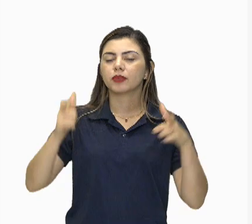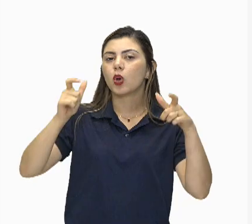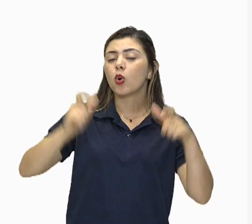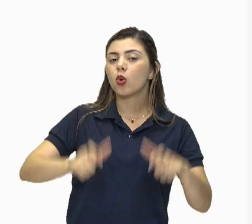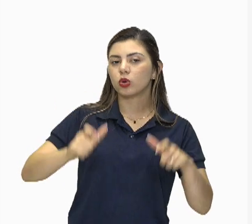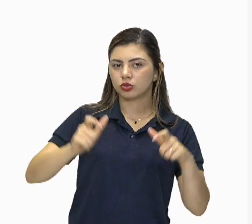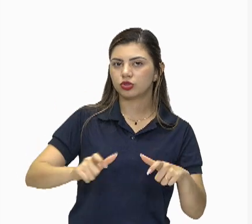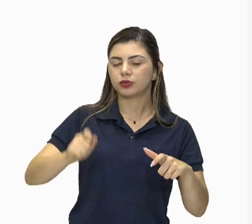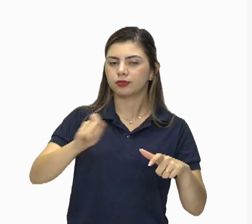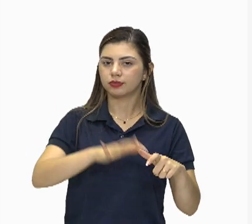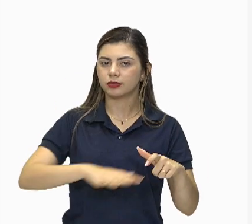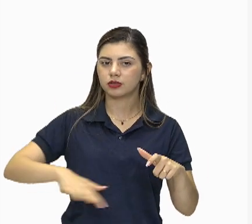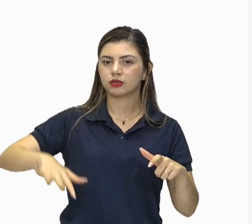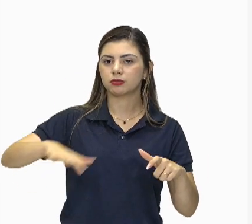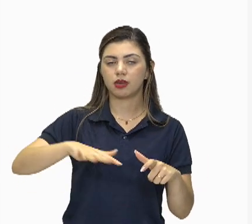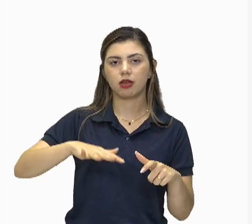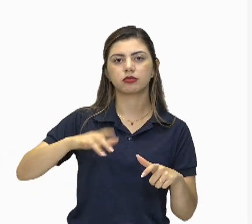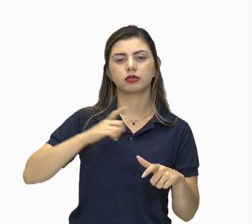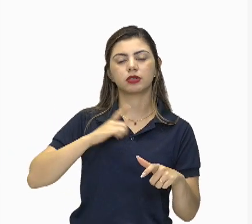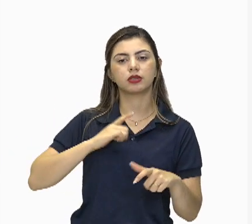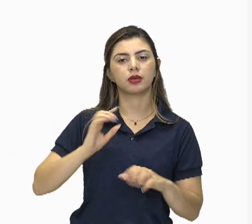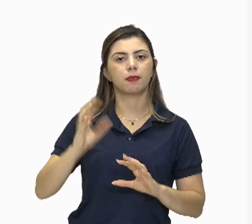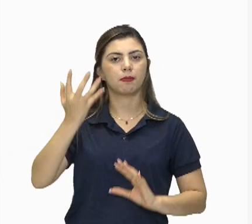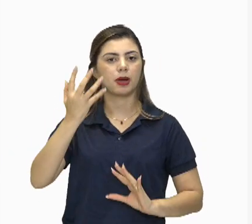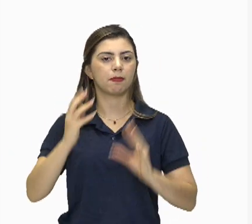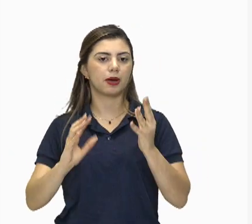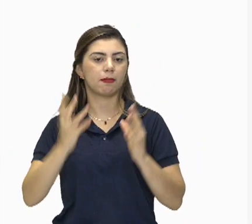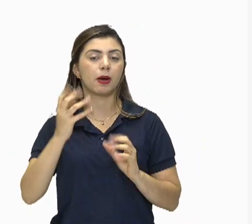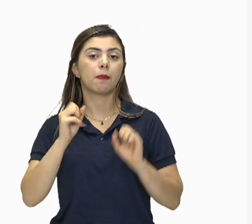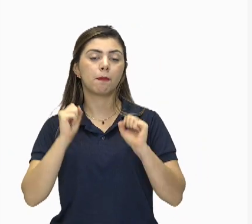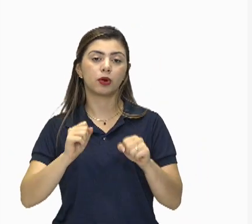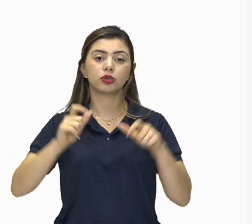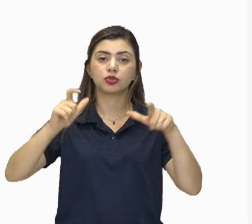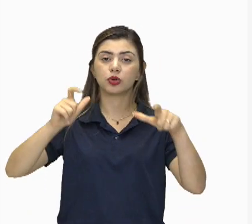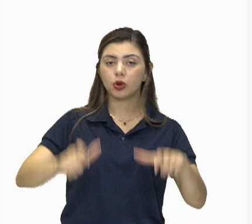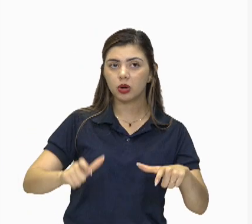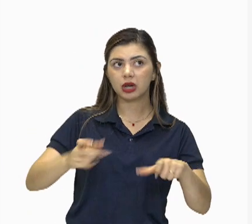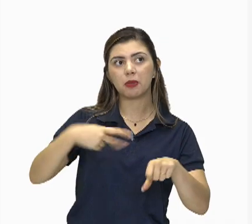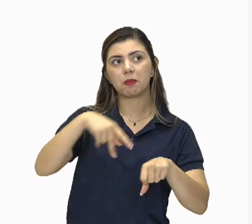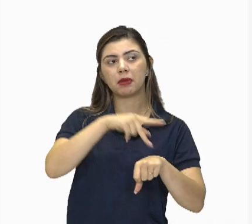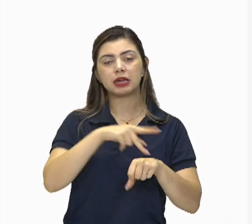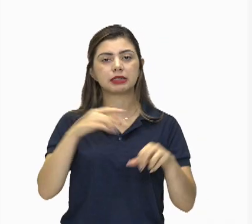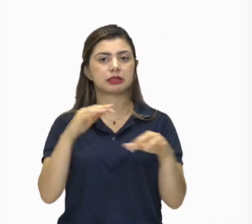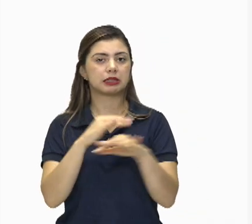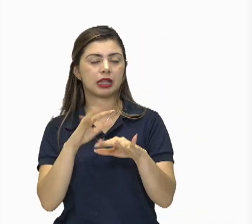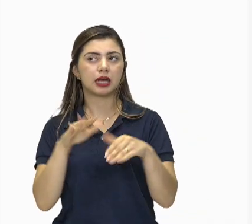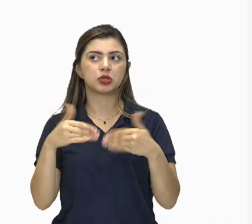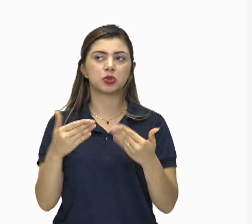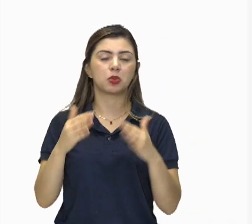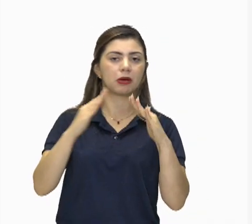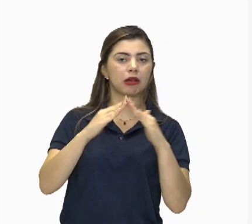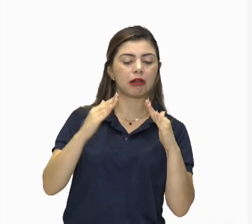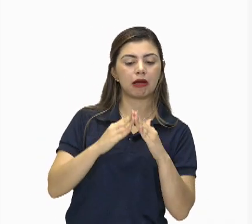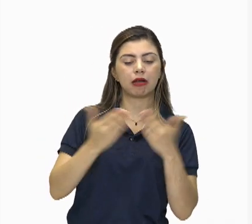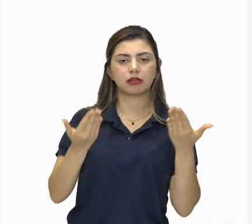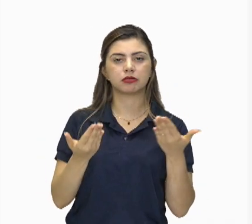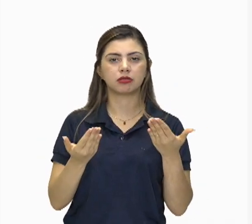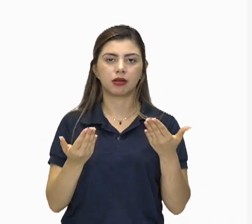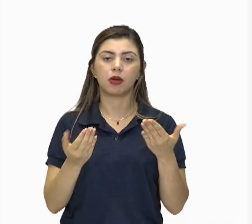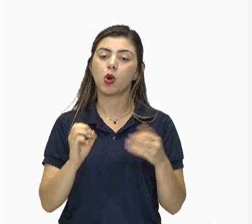onde a narrativa, ele pode ser físico, isto é, um país, uma cidade, uma casa, um quarto,